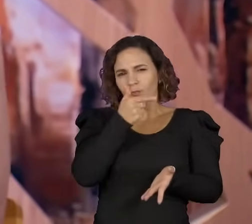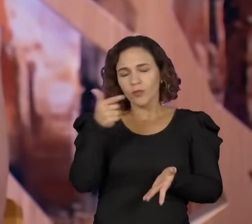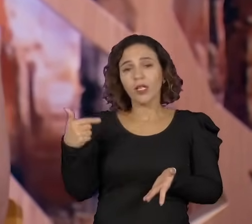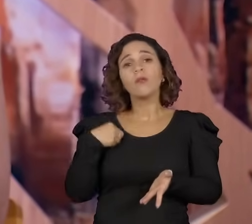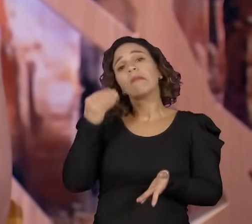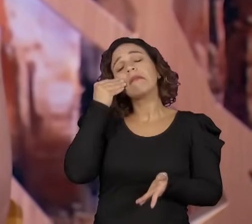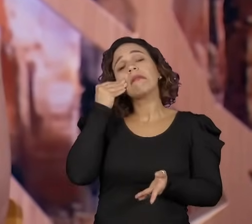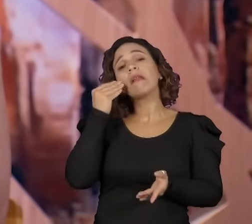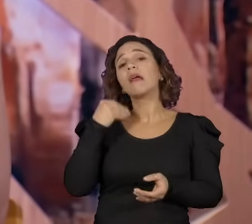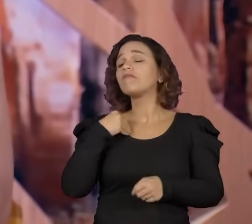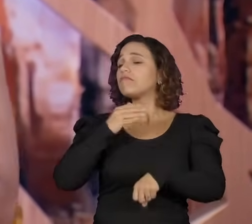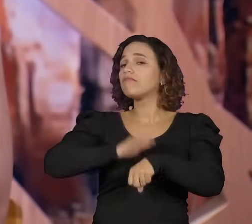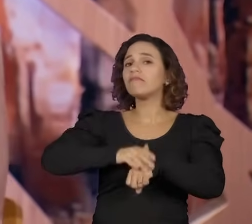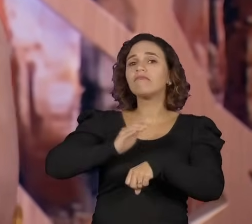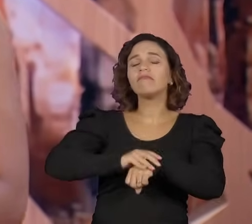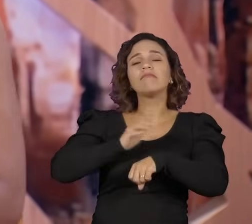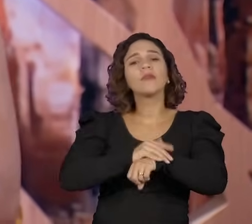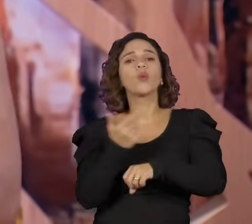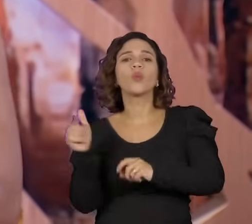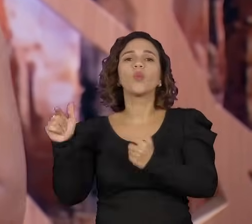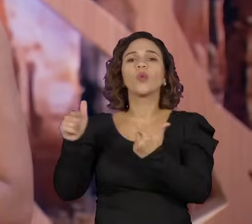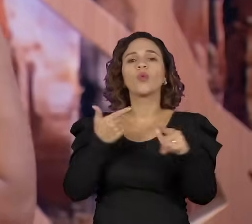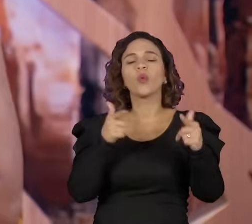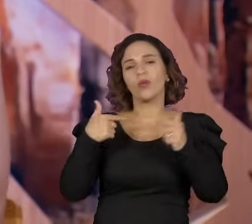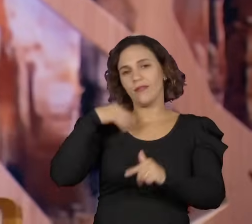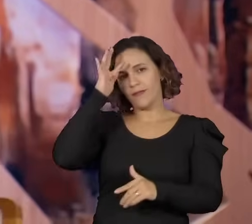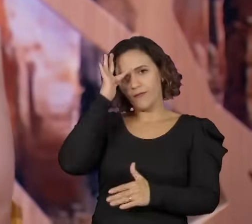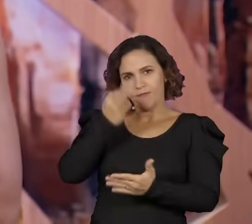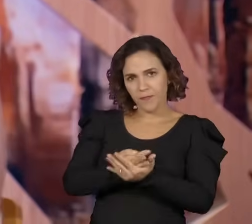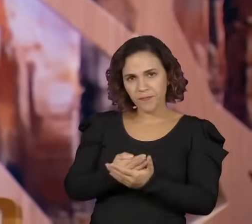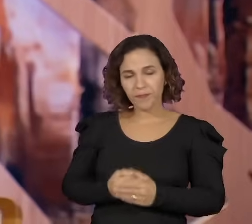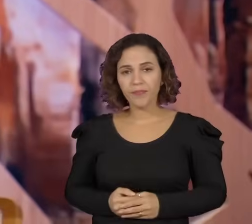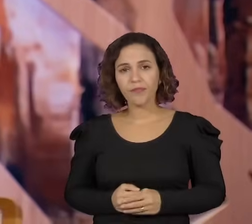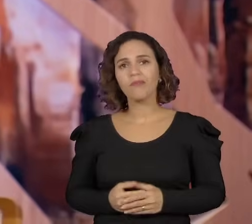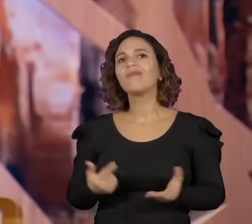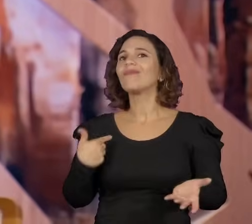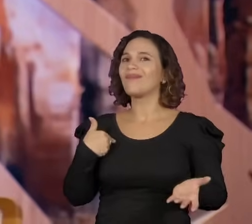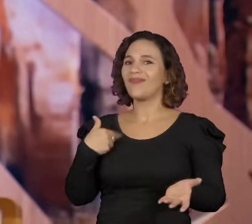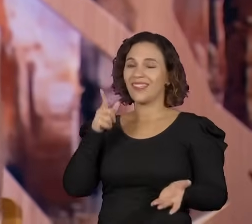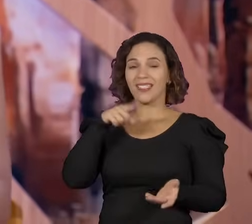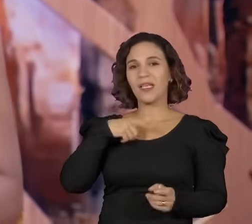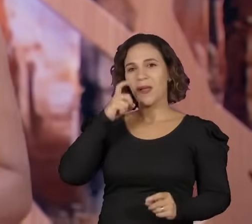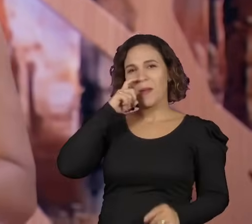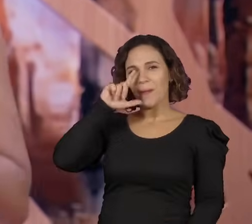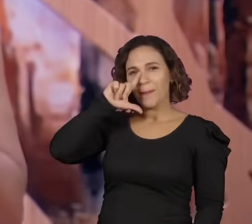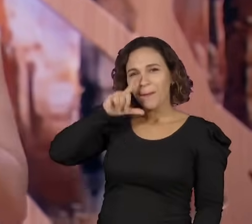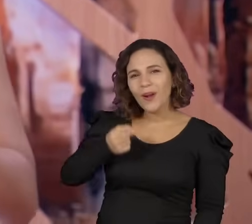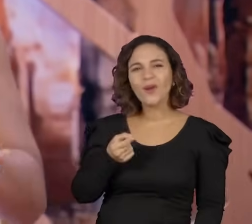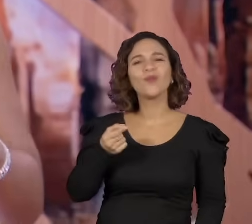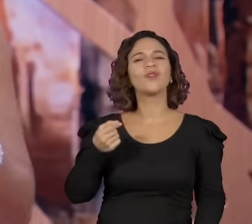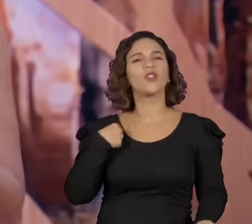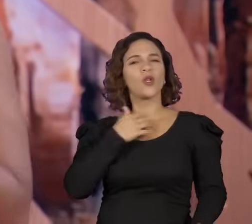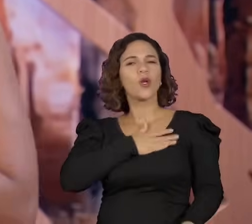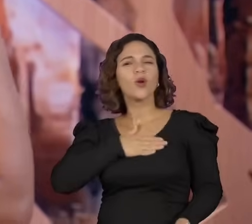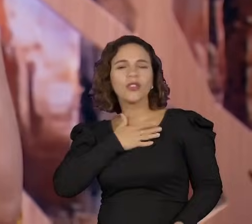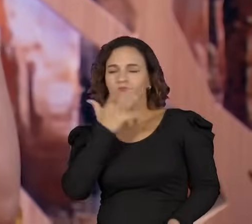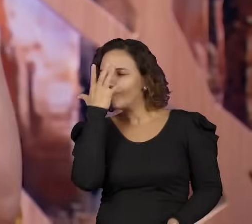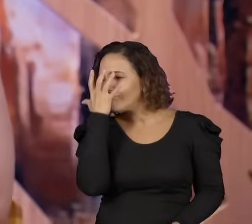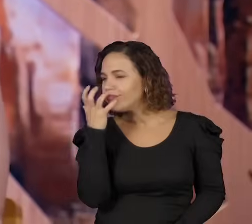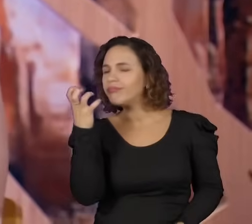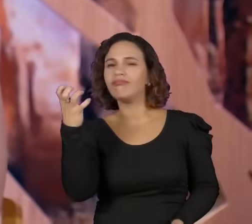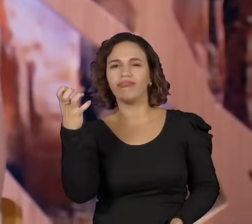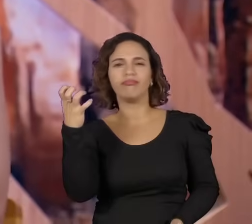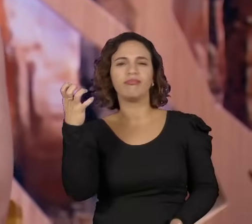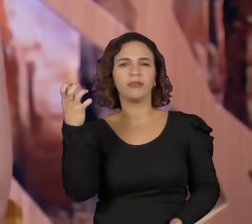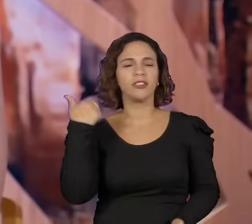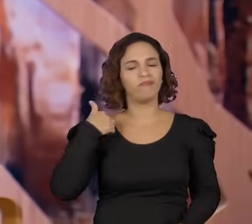maneiras autônomas de elaborar minha fé. E eu gostava, né, a bruxaria na cultura pop, toda essa coisa, mas assim, sempre me chamou a